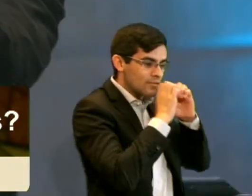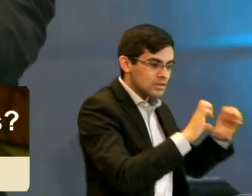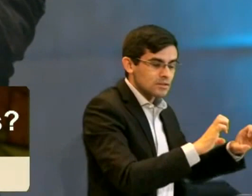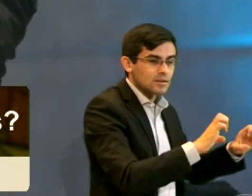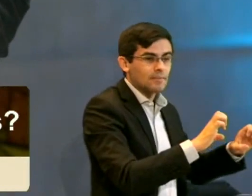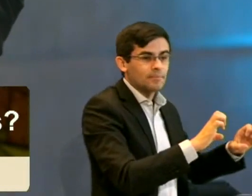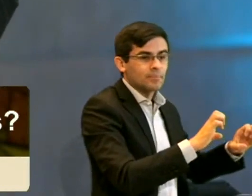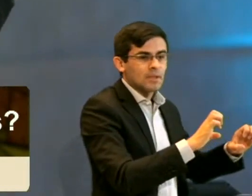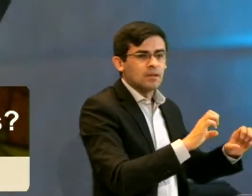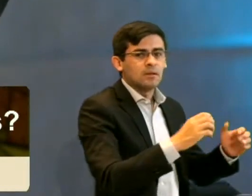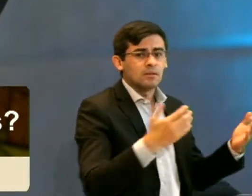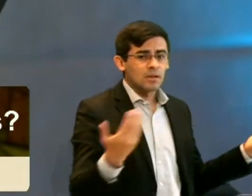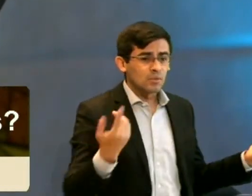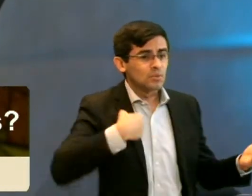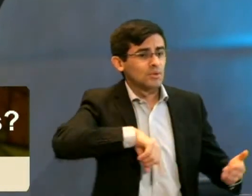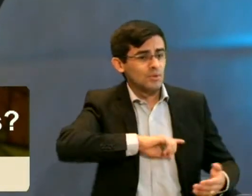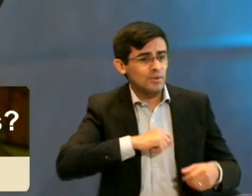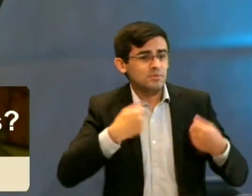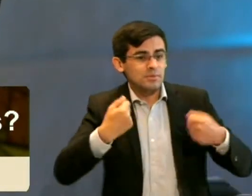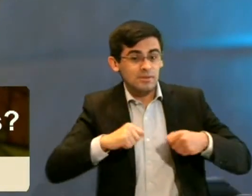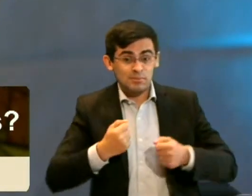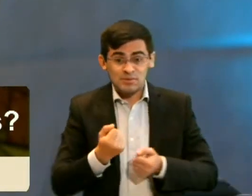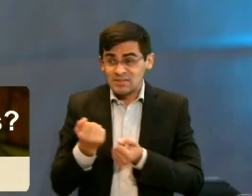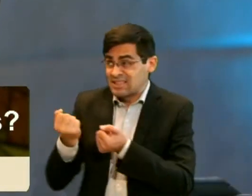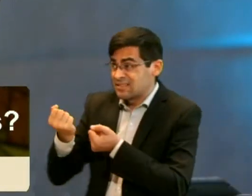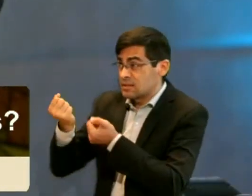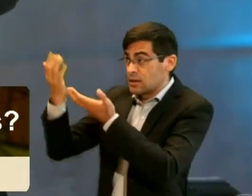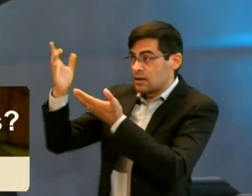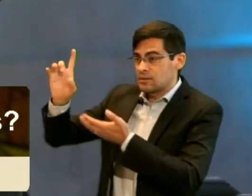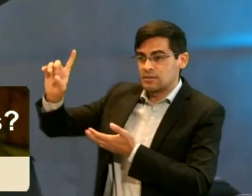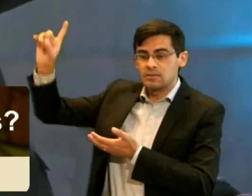Deus está trabalhando e você não está vendo.